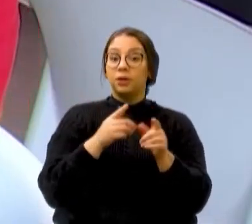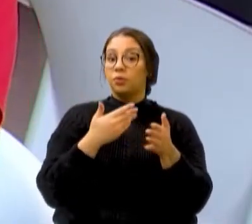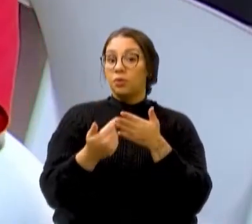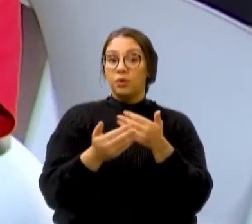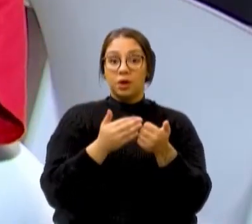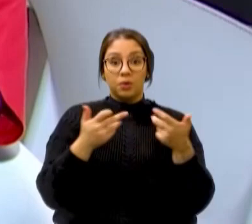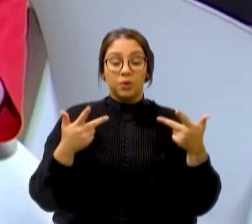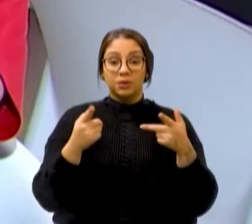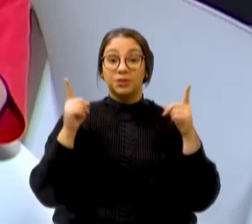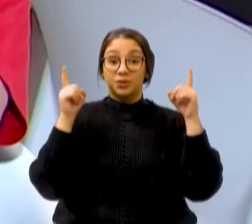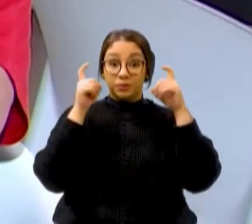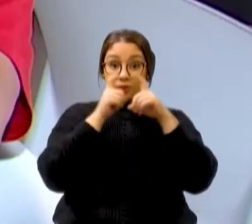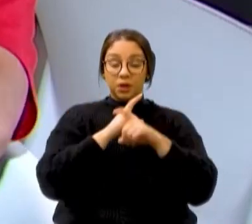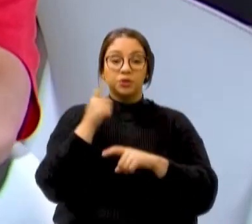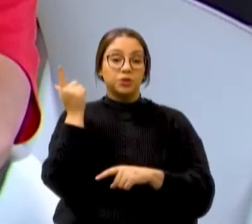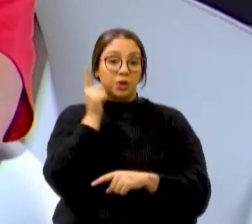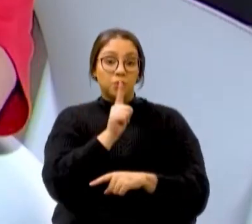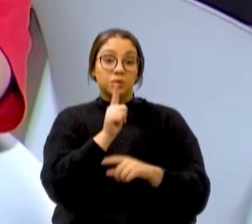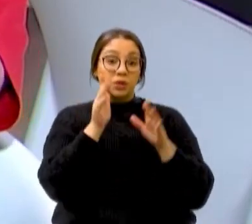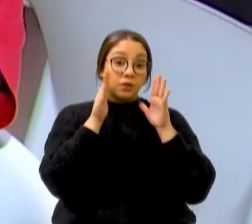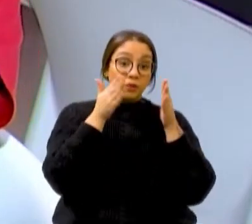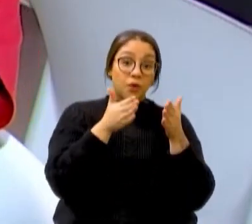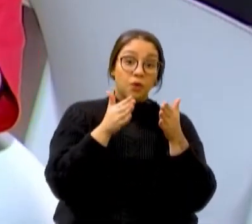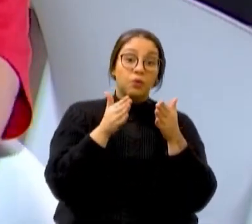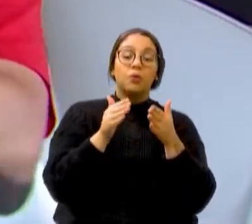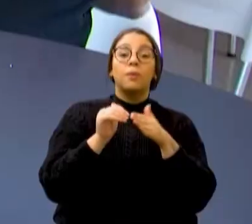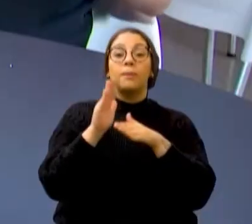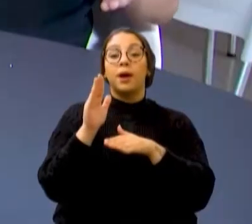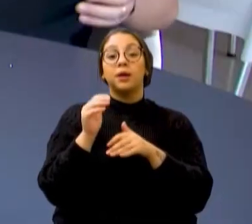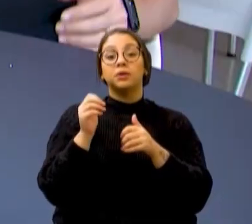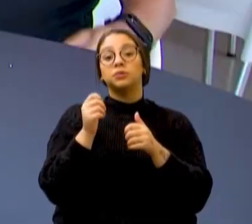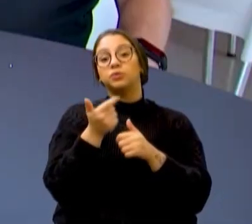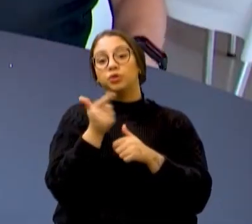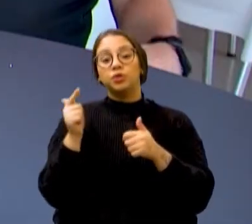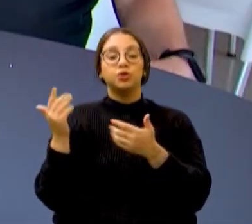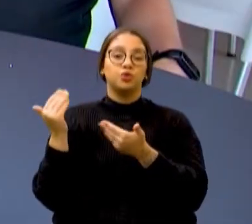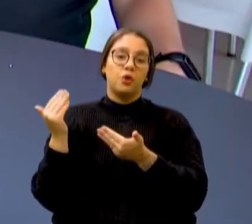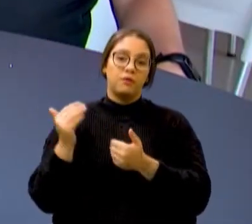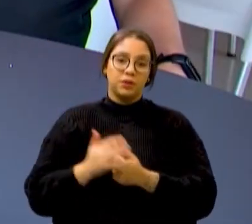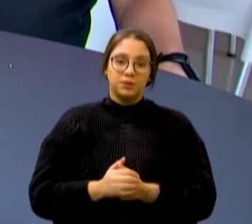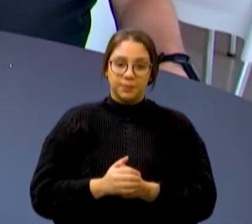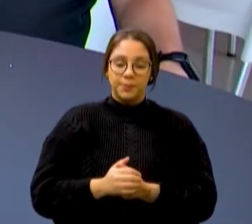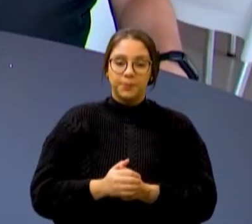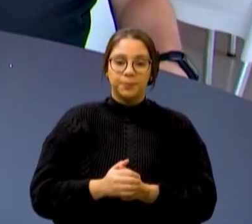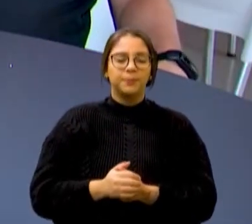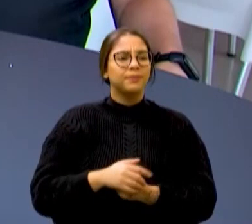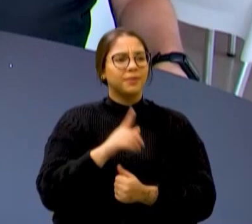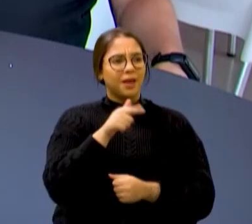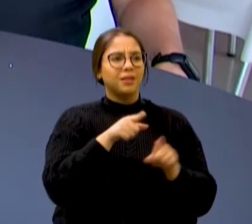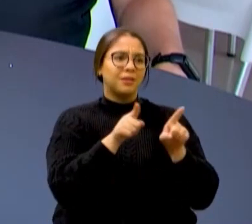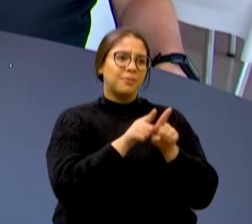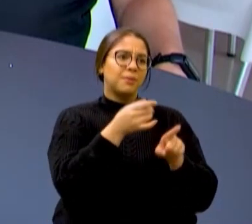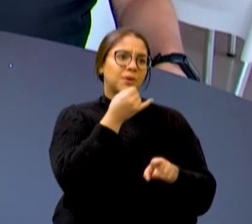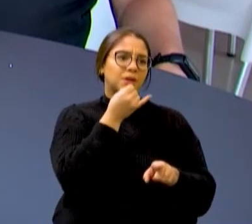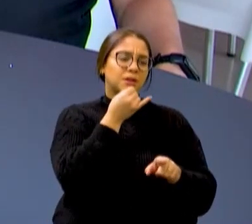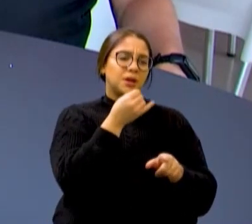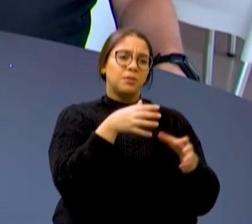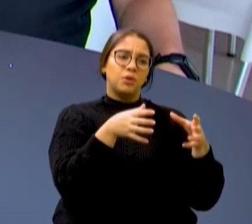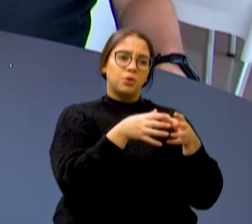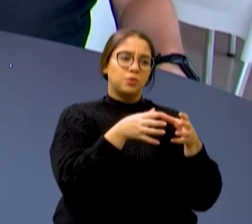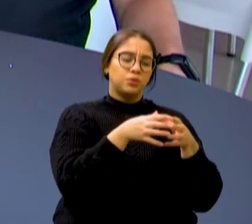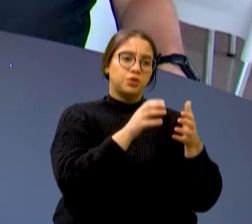compensar qualquer dificuldade pelo fato de conseguir ter mais foco que os mais jovens. É a mesma coisa, né, professor, num time